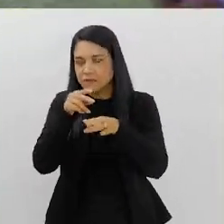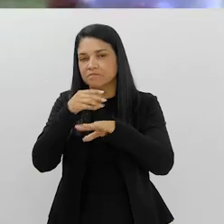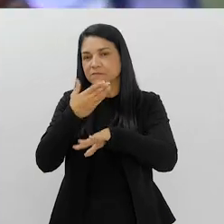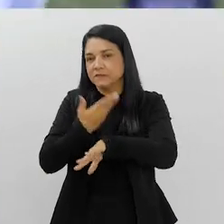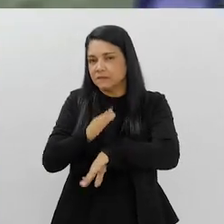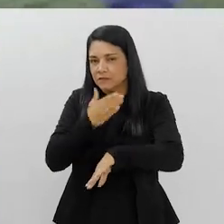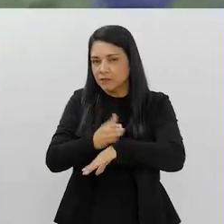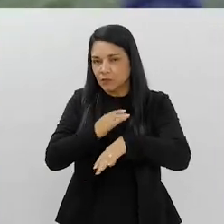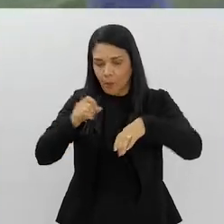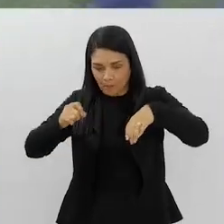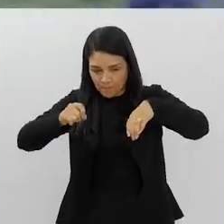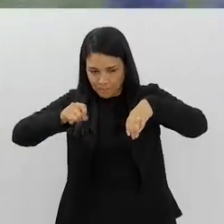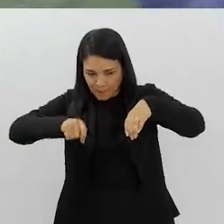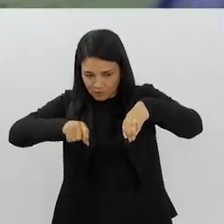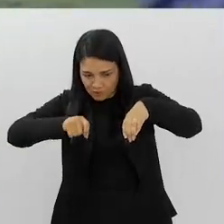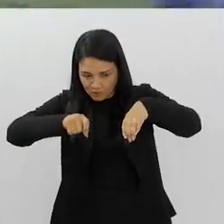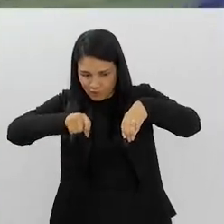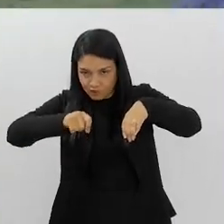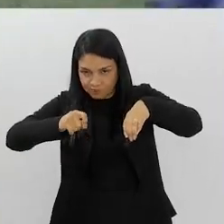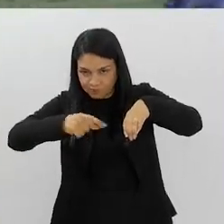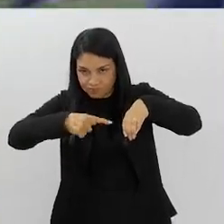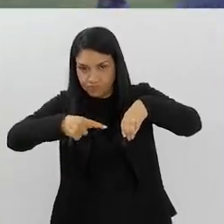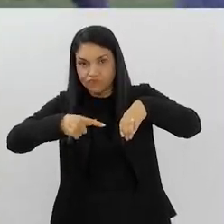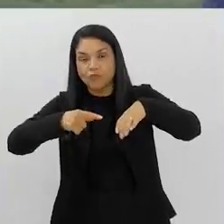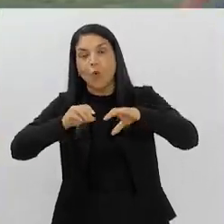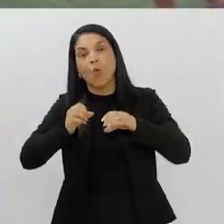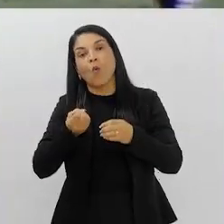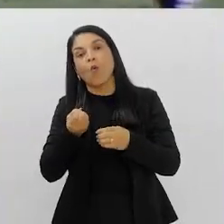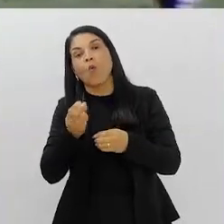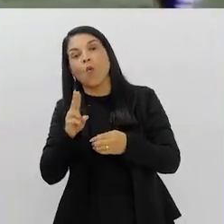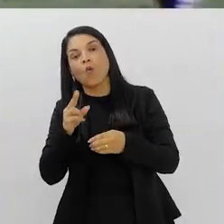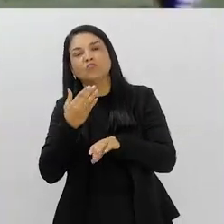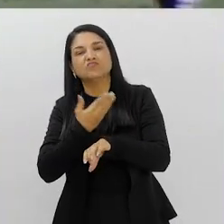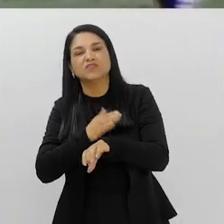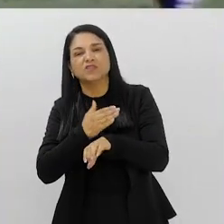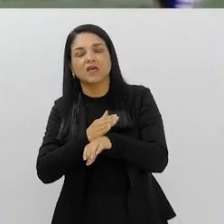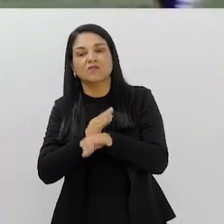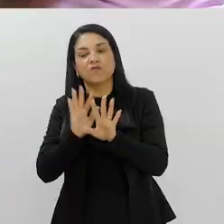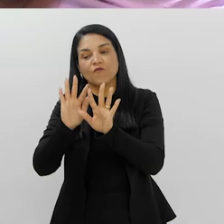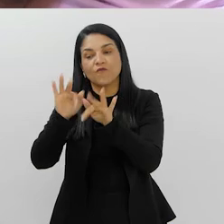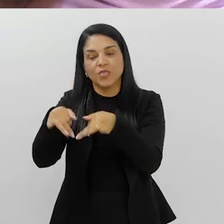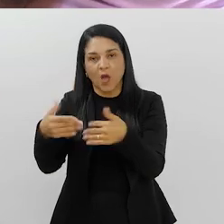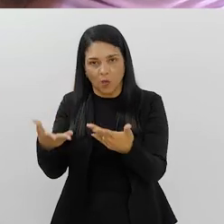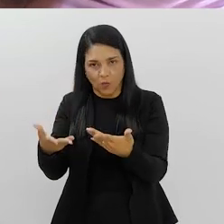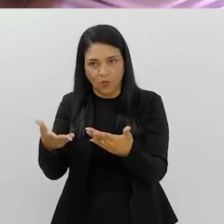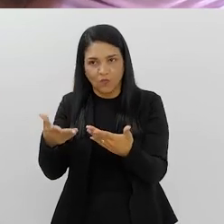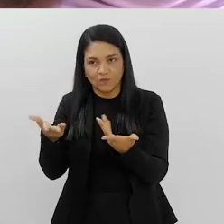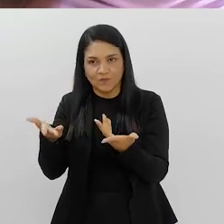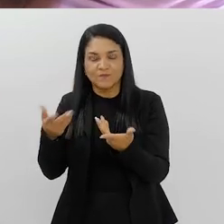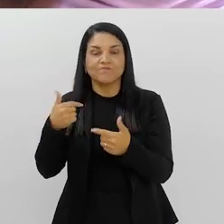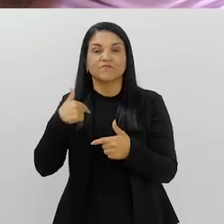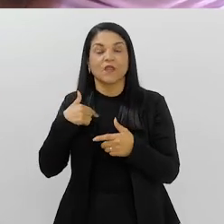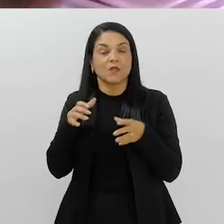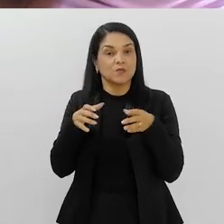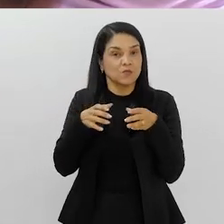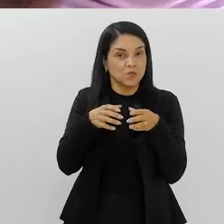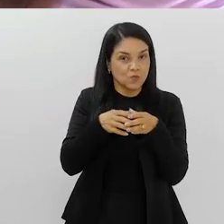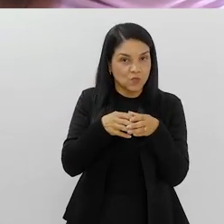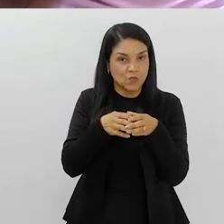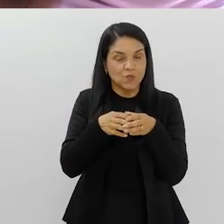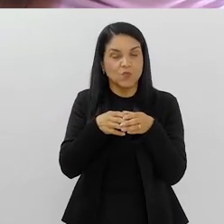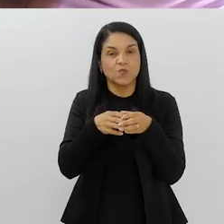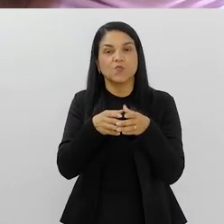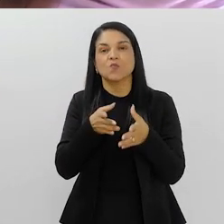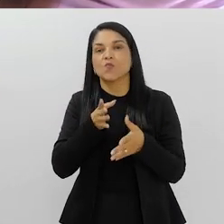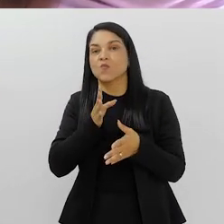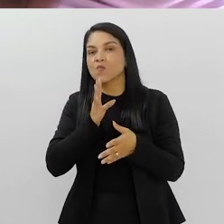treinavam pênalti ou só quando estavam na reta final? Esse grupo aqui, a gente treina pênalti, cara, por incrível